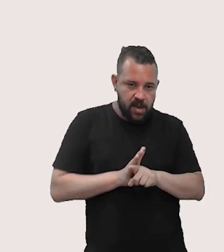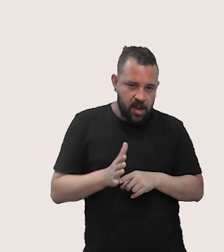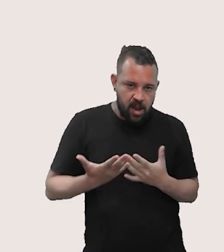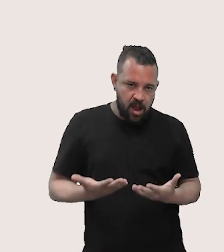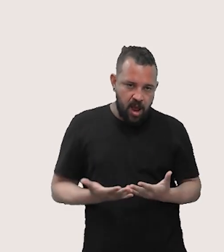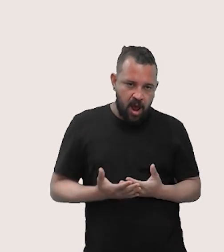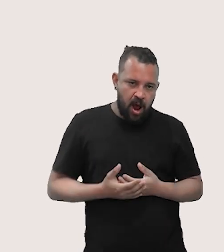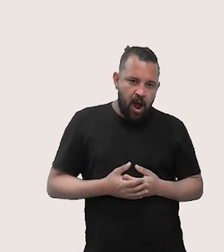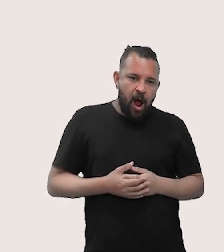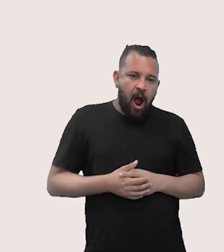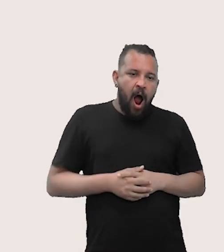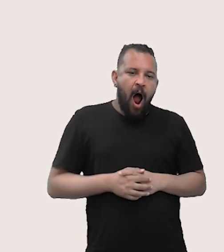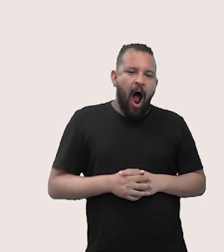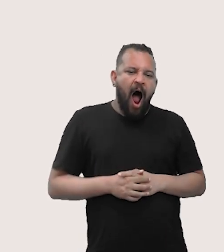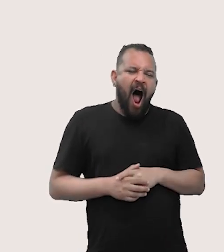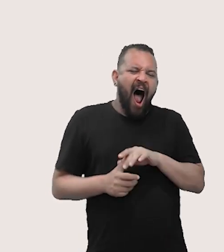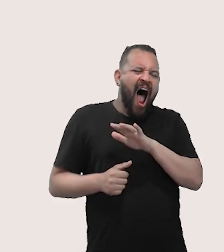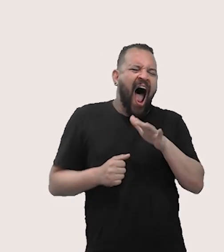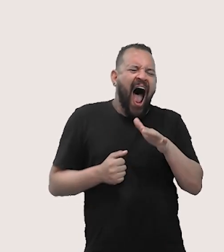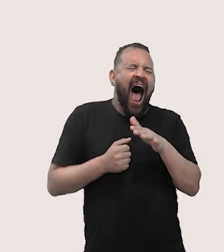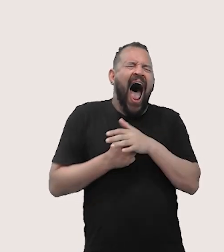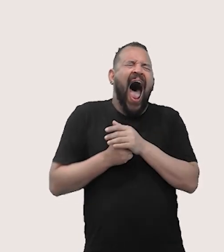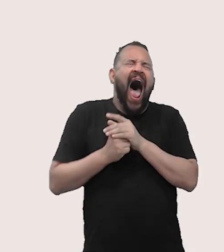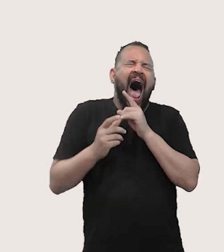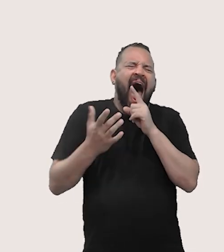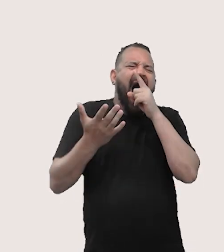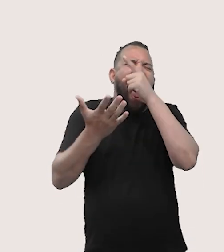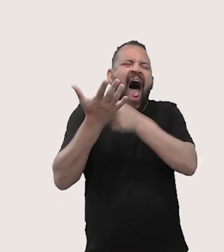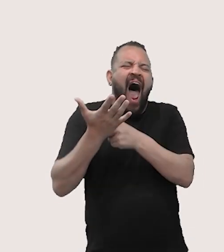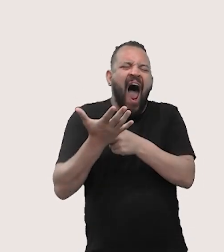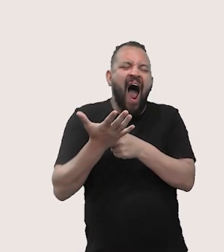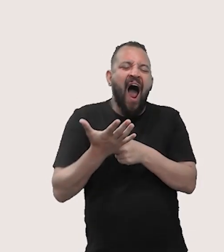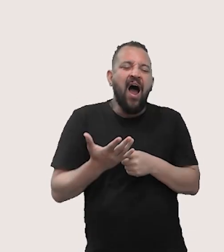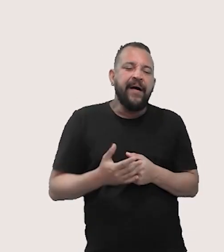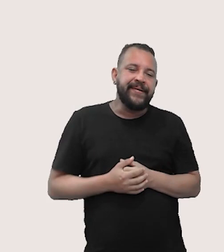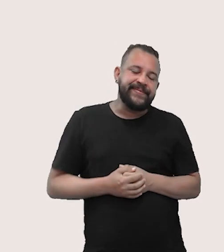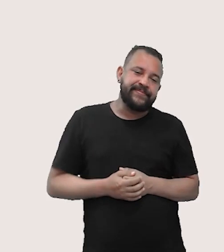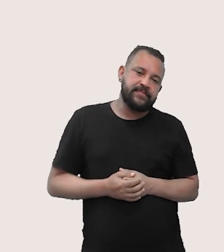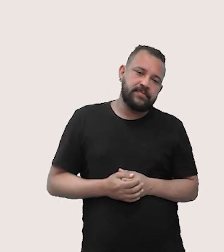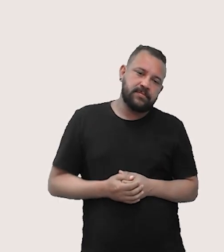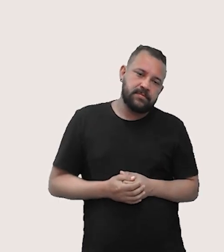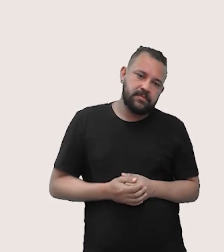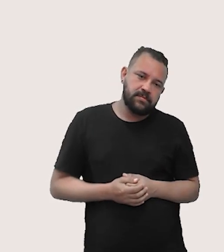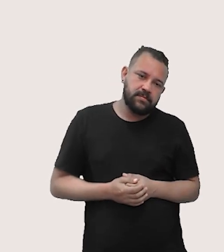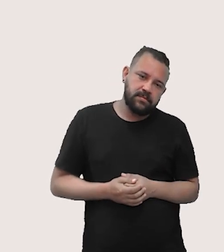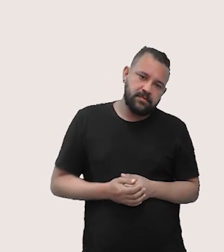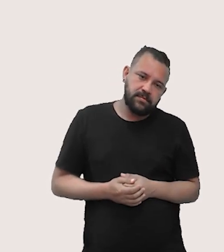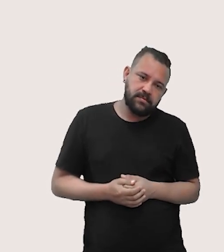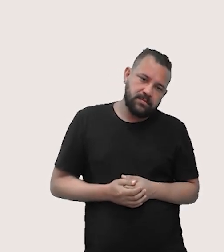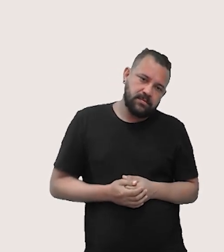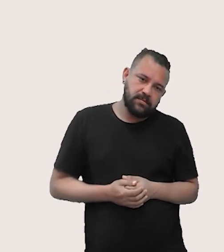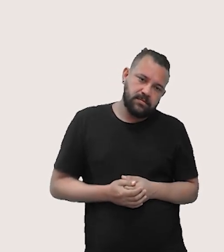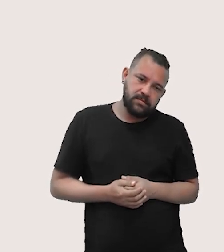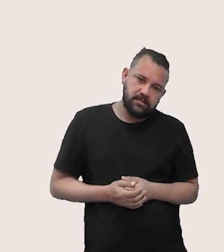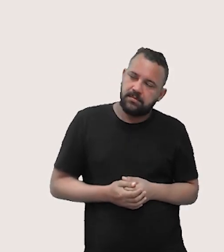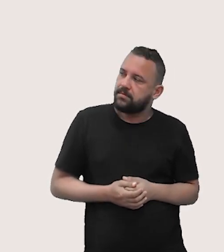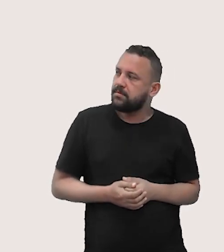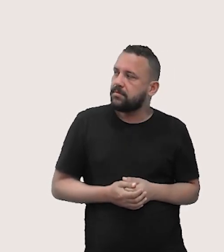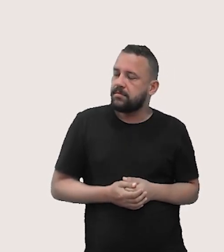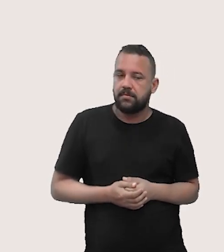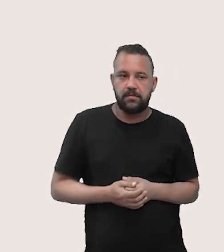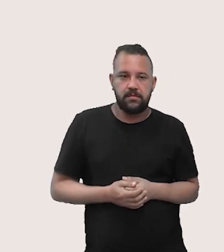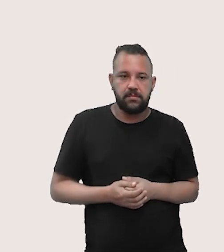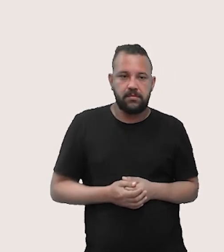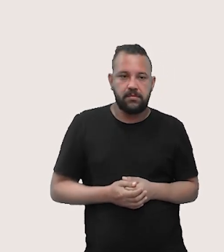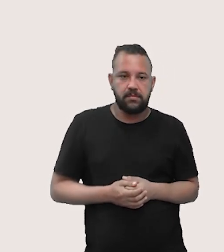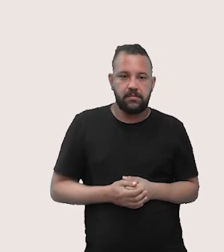observe que se eu apontar ali essa média para o nosso rol, eu tenho alguns números que ficam acima da média de idade,